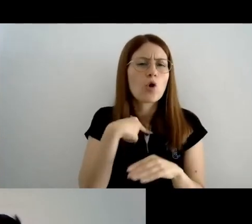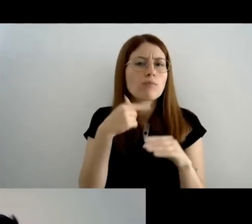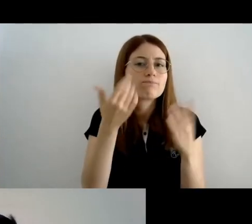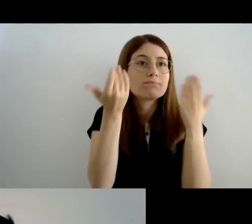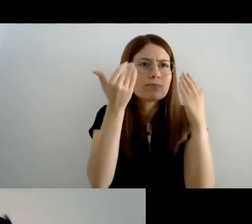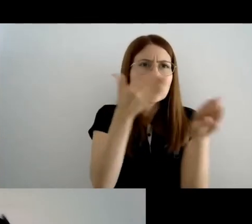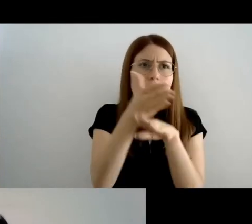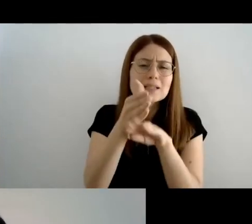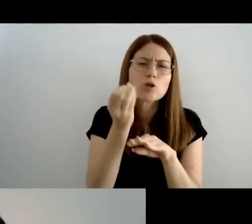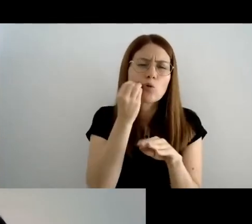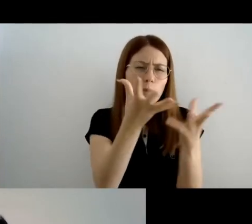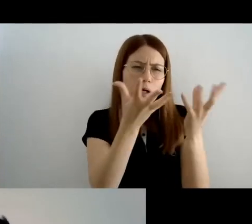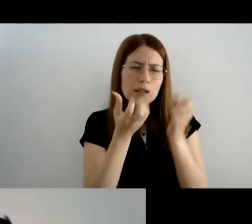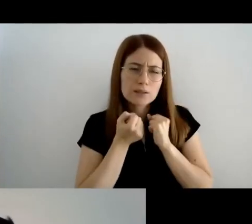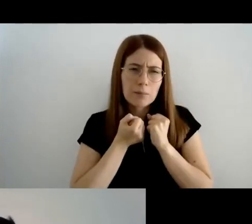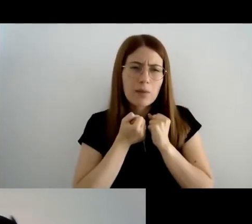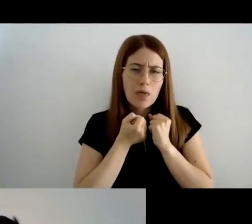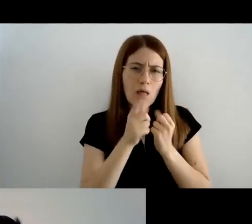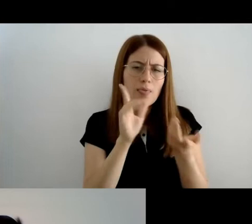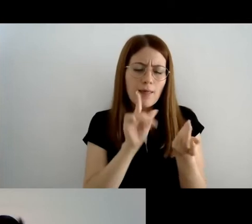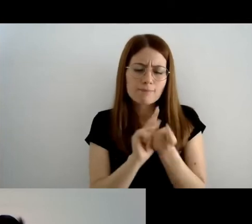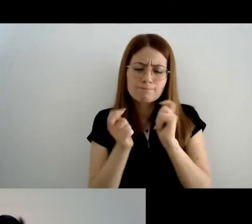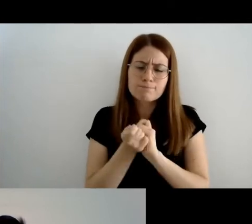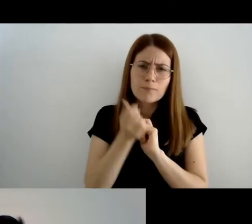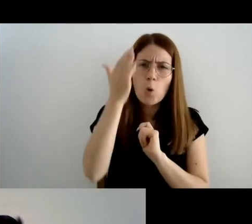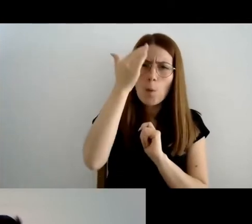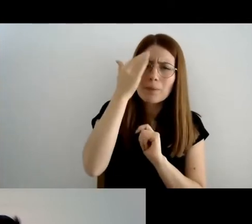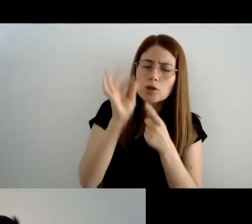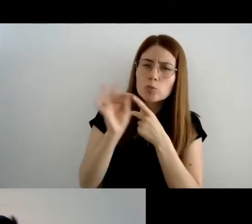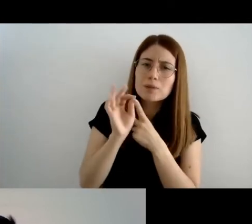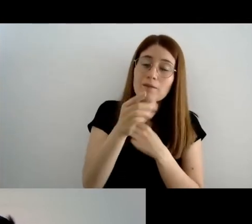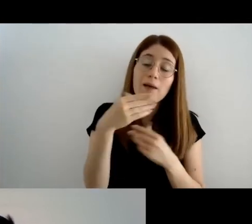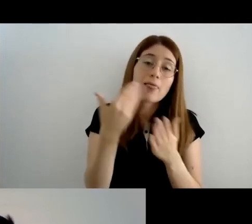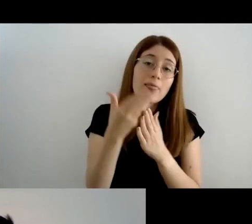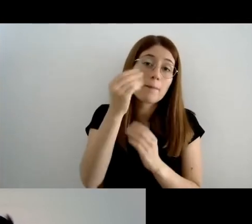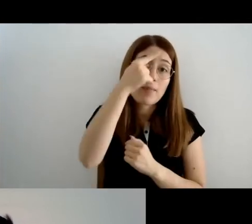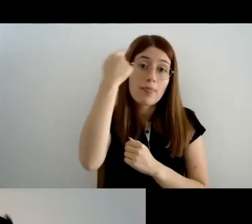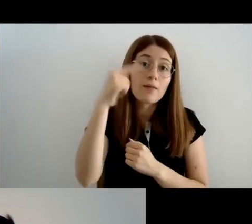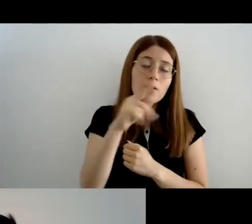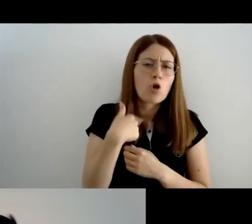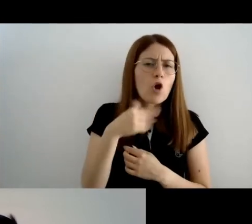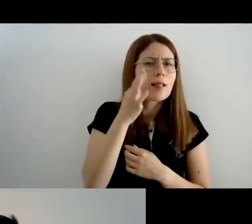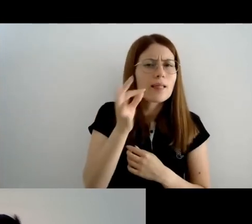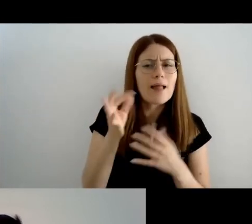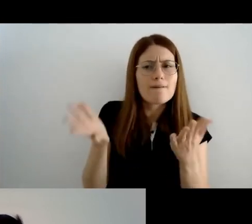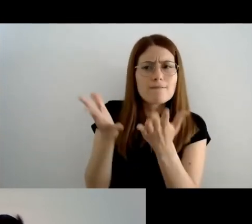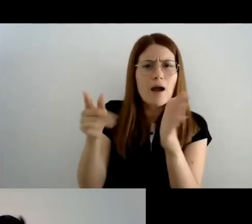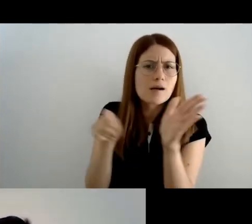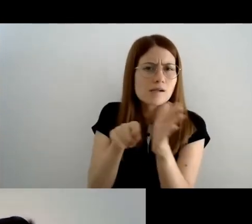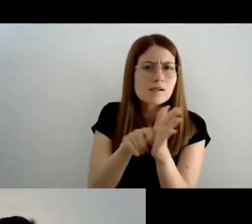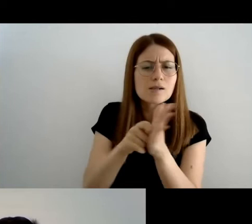devemos desenvolver para serem competências específicas é mais difícil. Então nós tentamos claramente potenciar e estimular essa